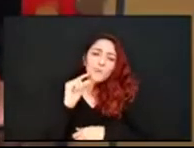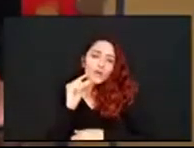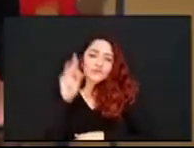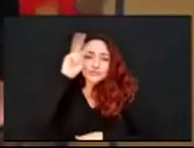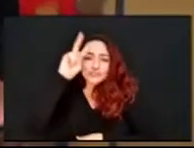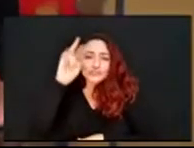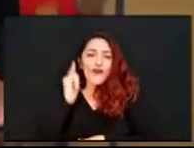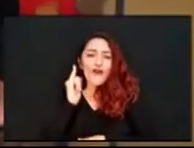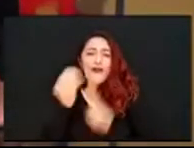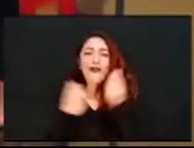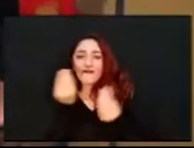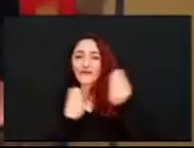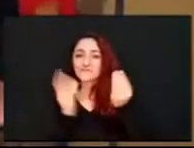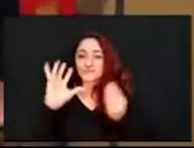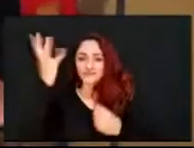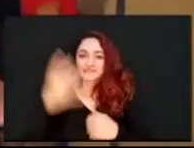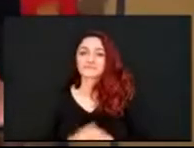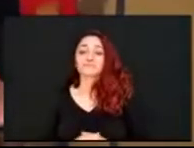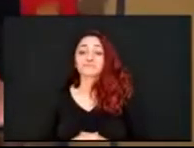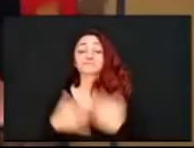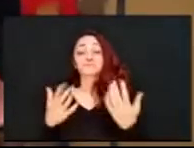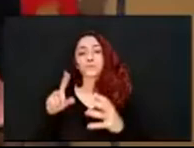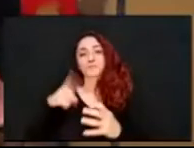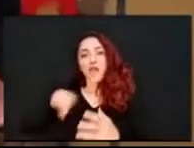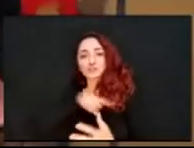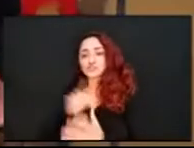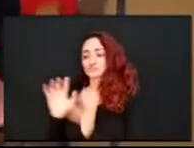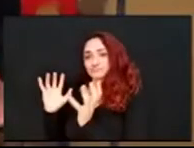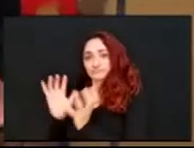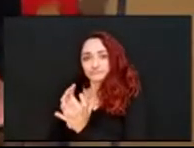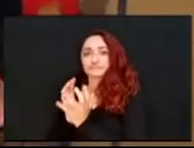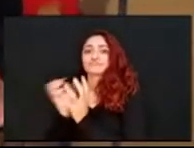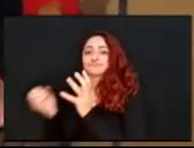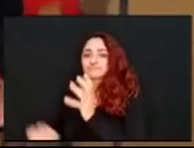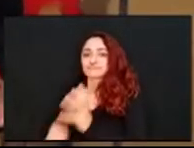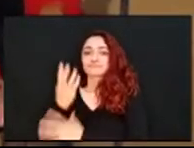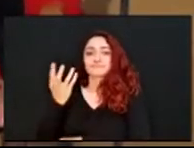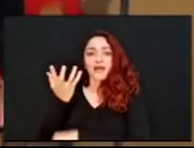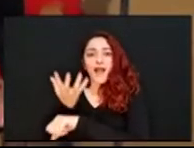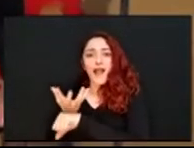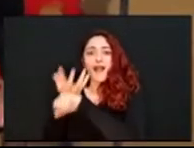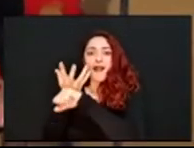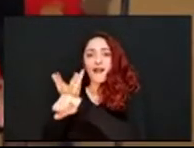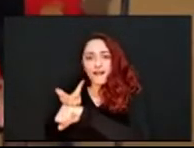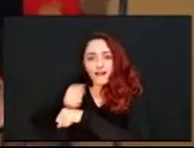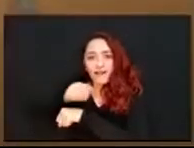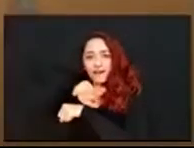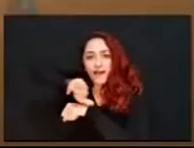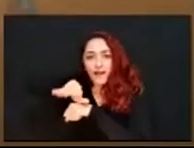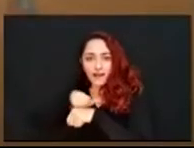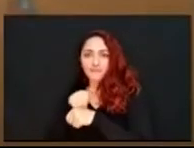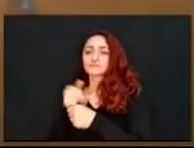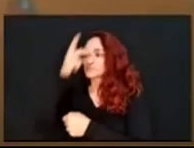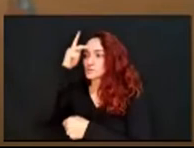bom a gente montou um time multidisciplinar e a ideia desse time é